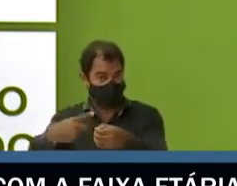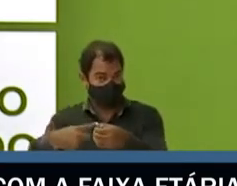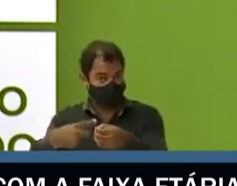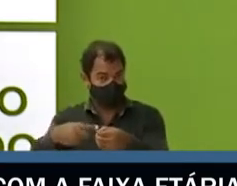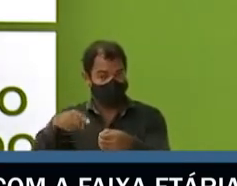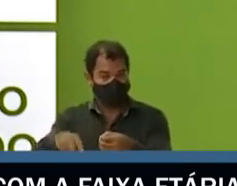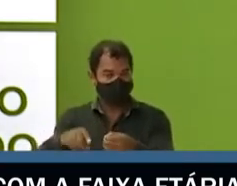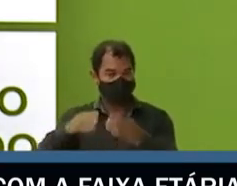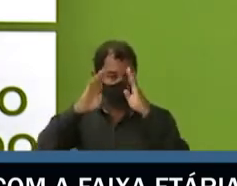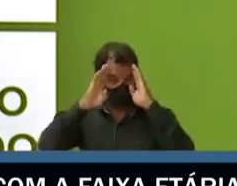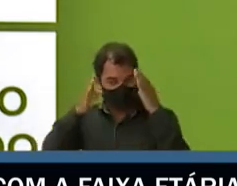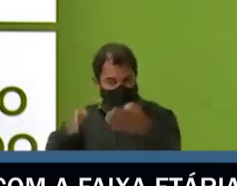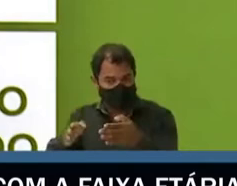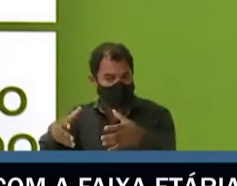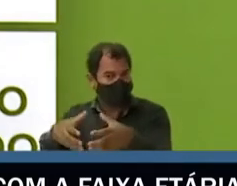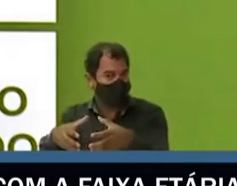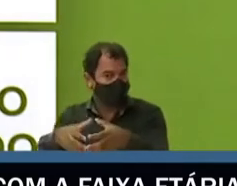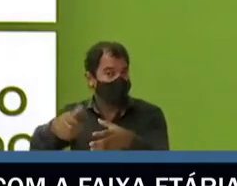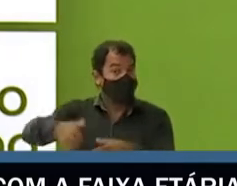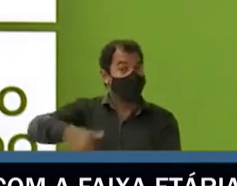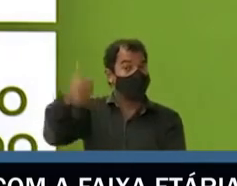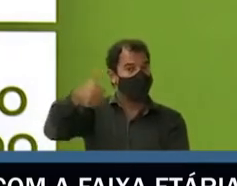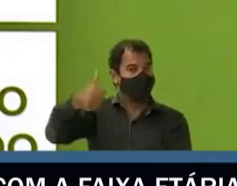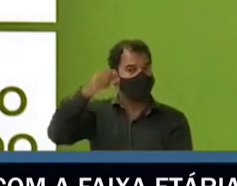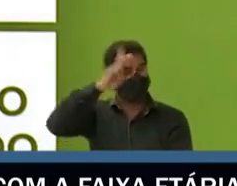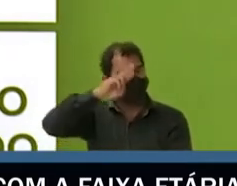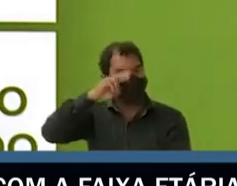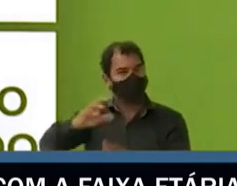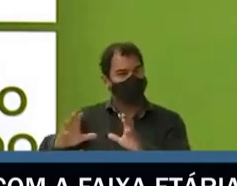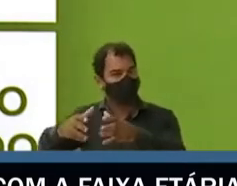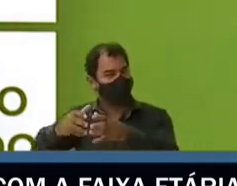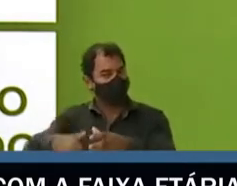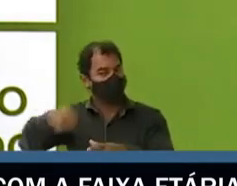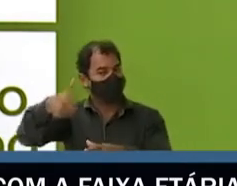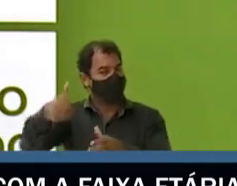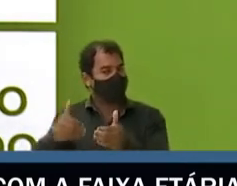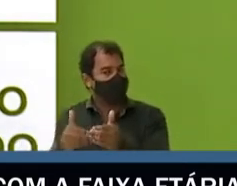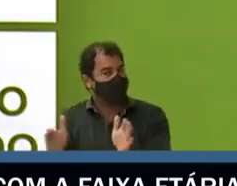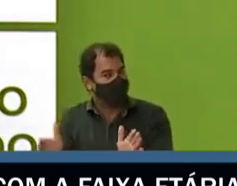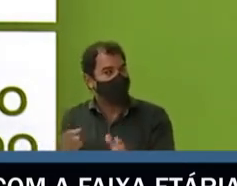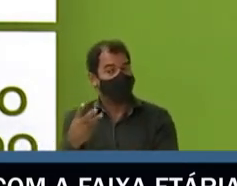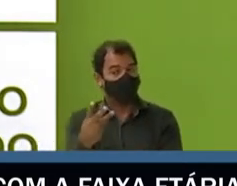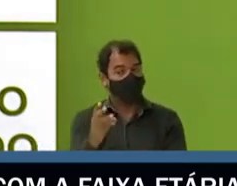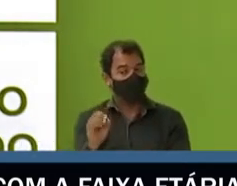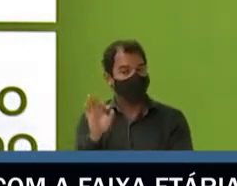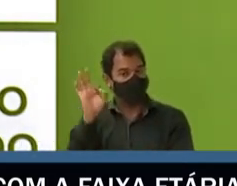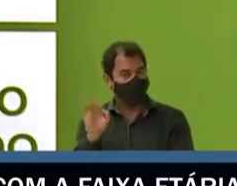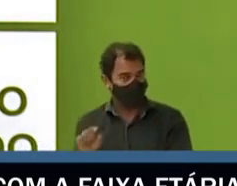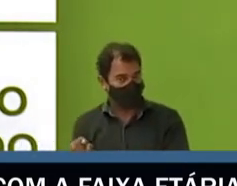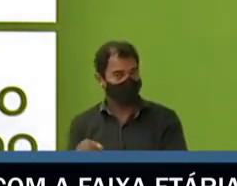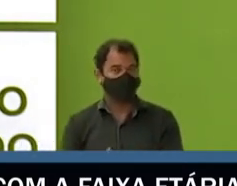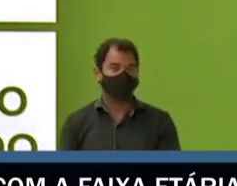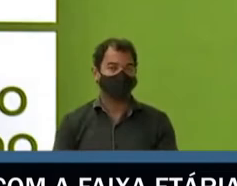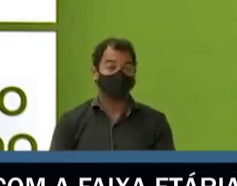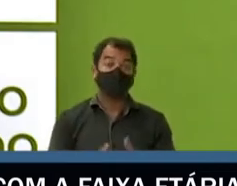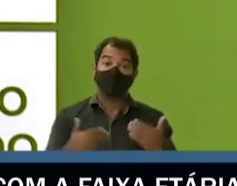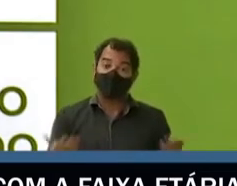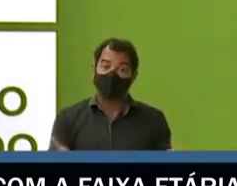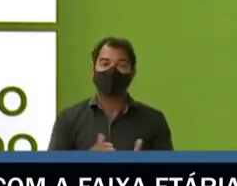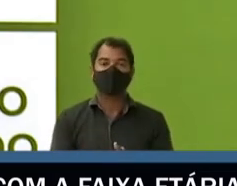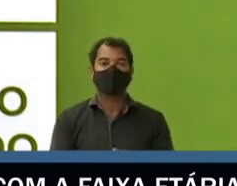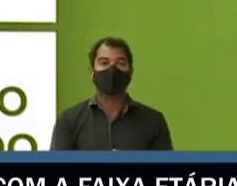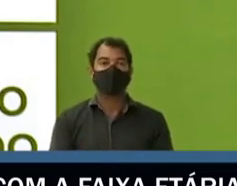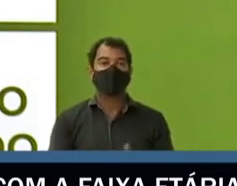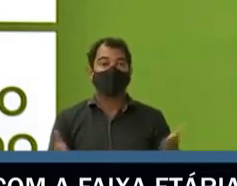seguirem aqueles grupos prioritários que já foram abertos e que é preciso a gente avançar. Com isso, a